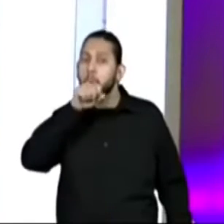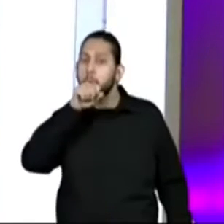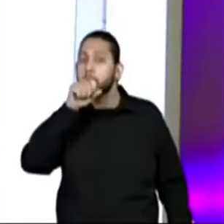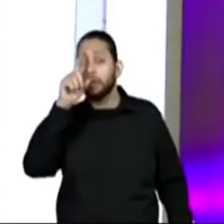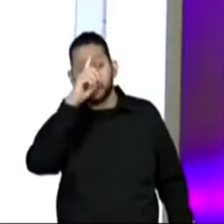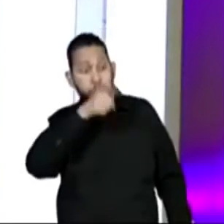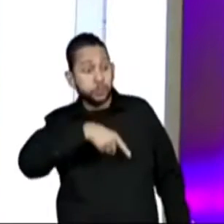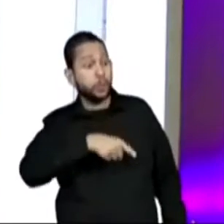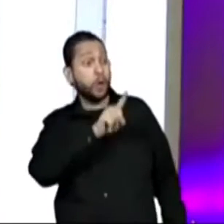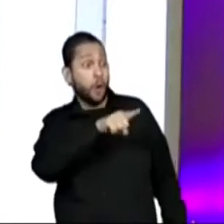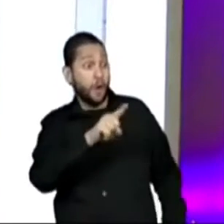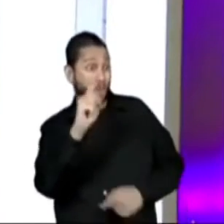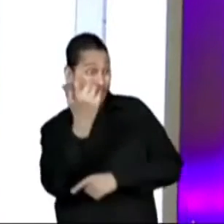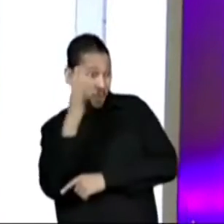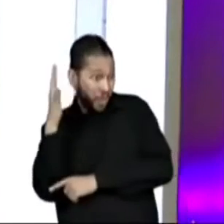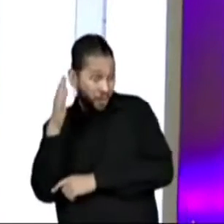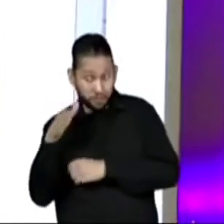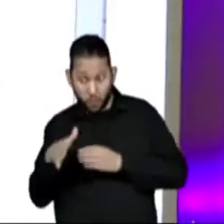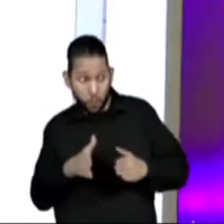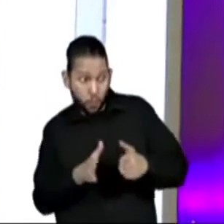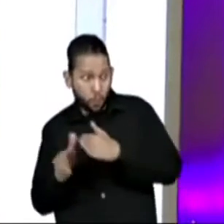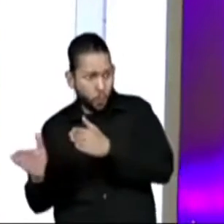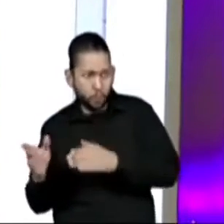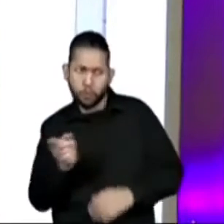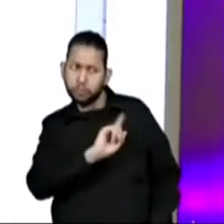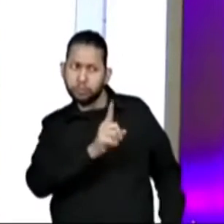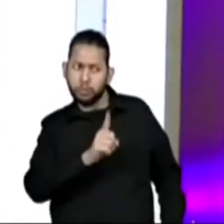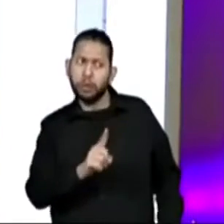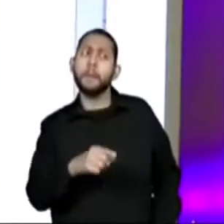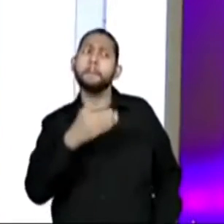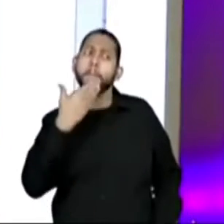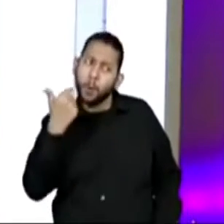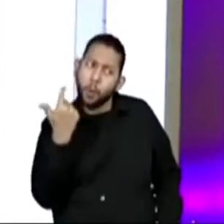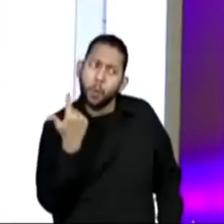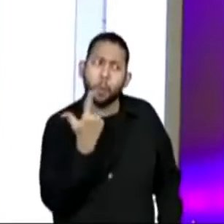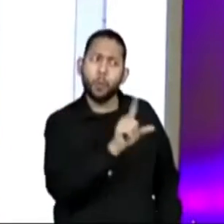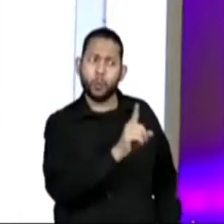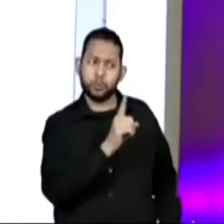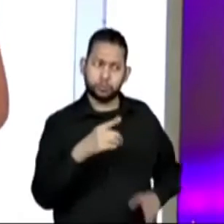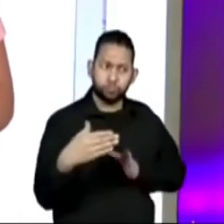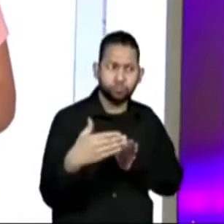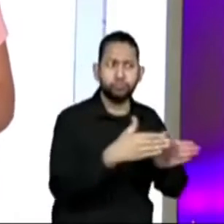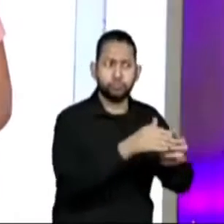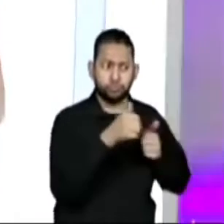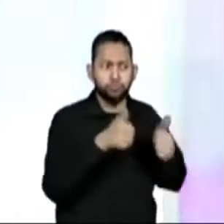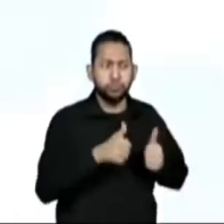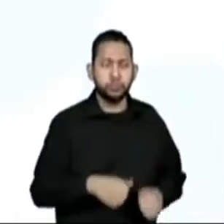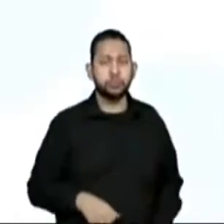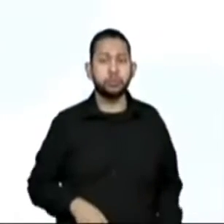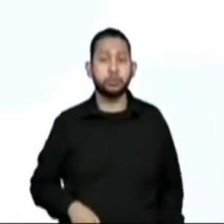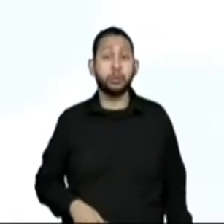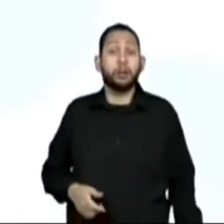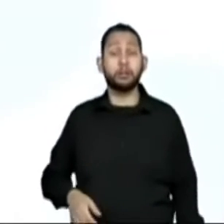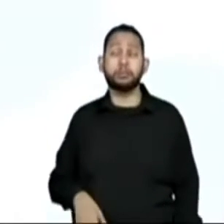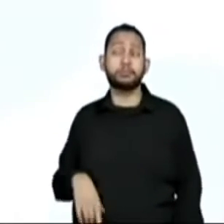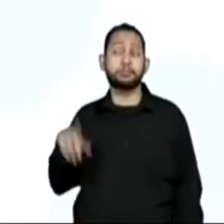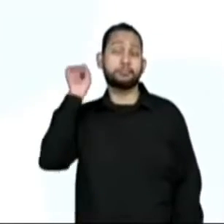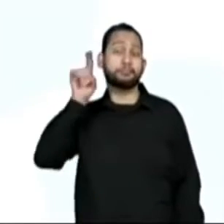floresta, mas como era o caminho mais curto, ela foi por lá e acabou encontrando com o lobo. Desobediente.